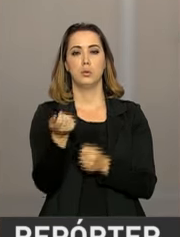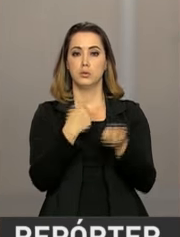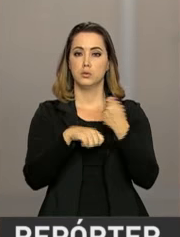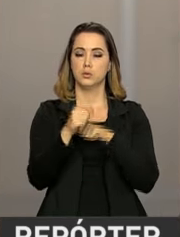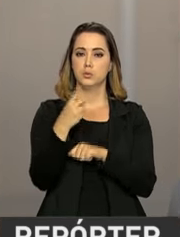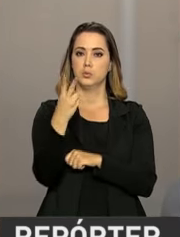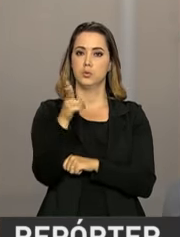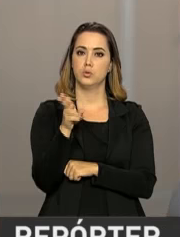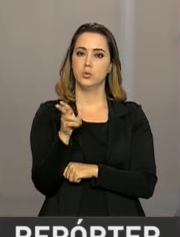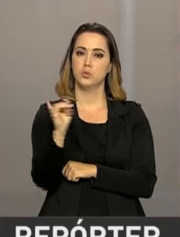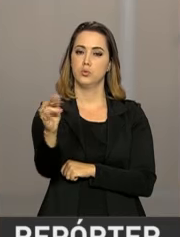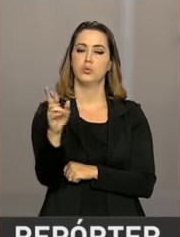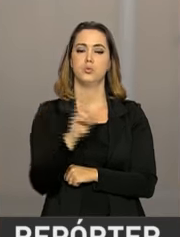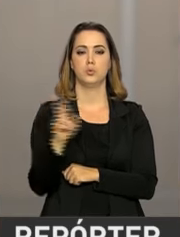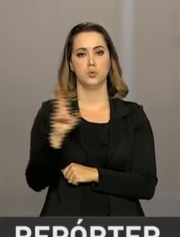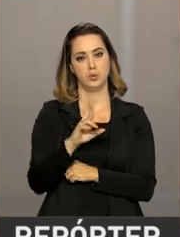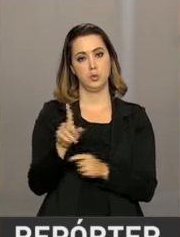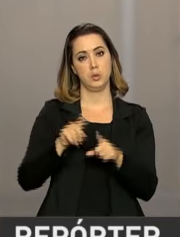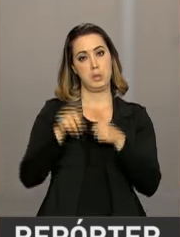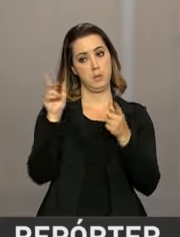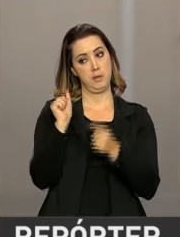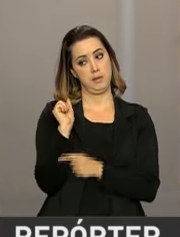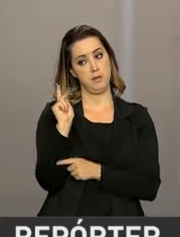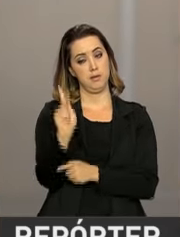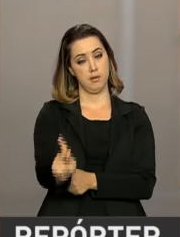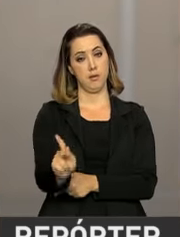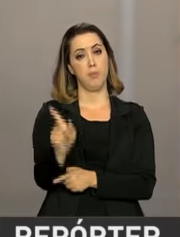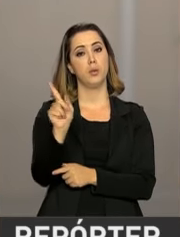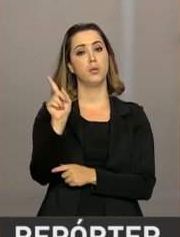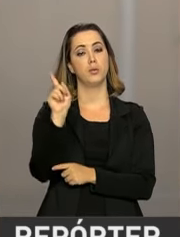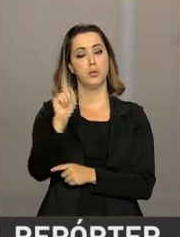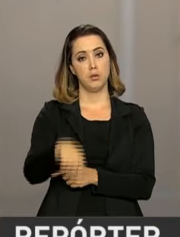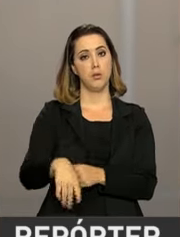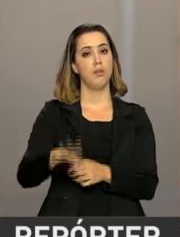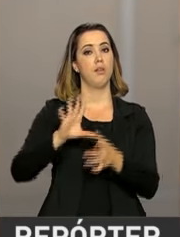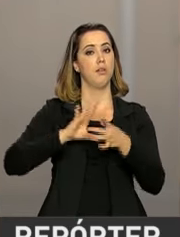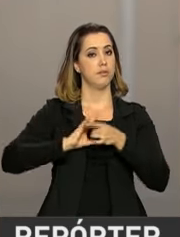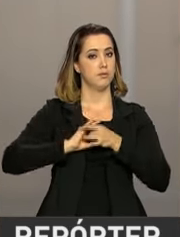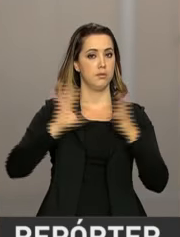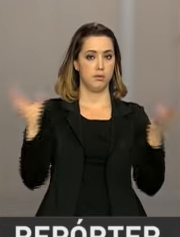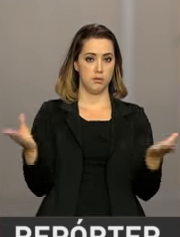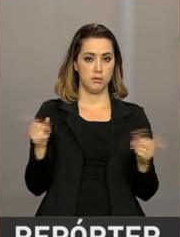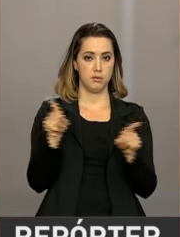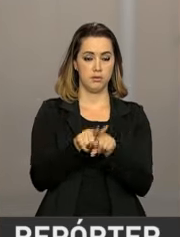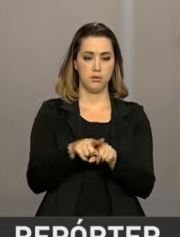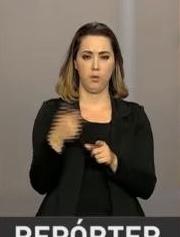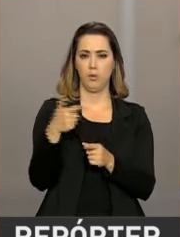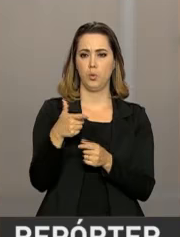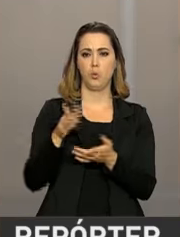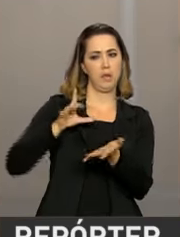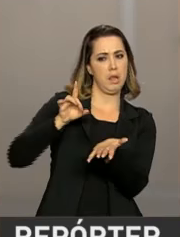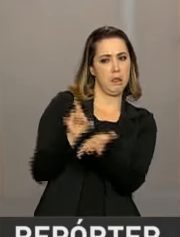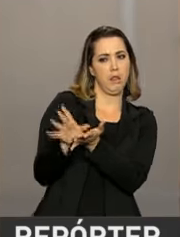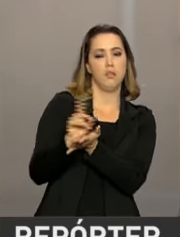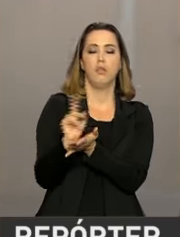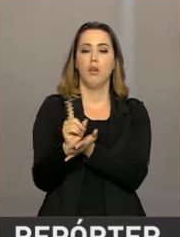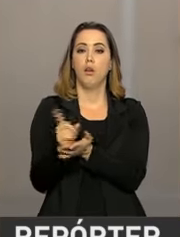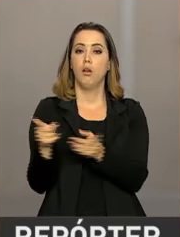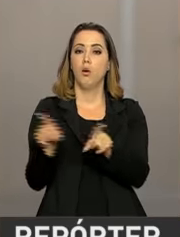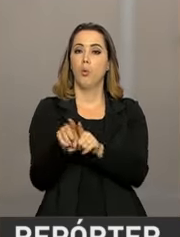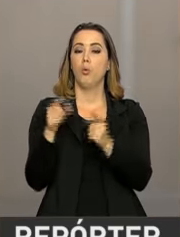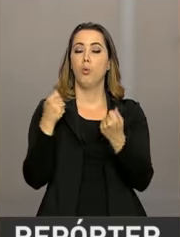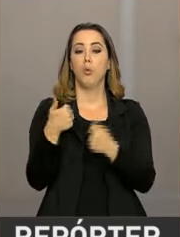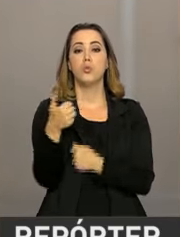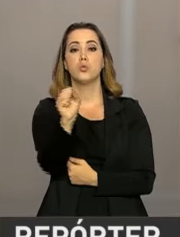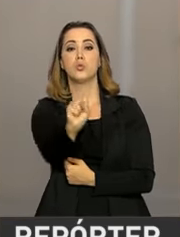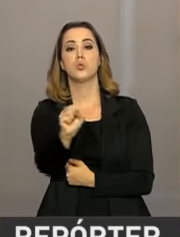não vai haver demissão o que nós estamos fazendo hoje é um plano de incentivo à aposentadoria temos um público alvo de 18.000 pessoas e